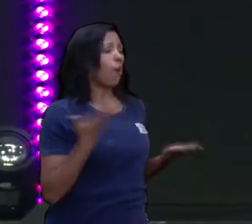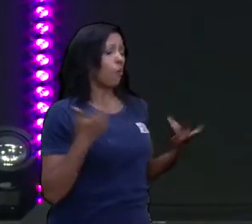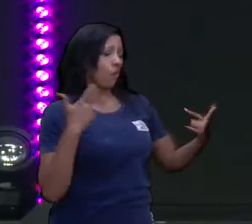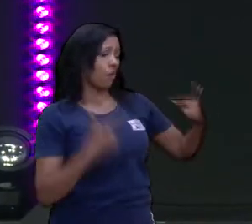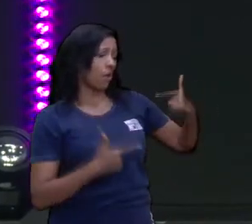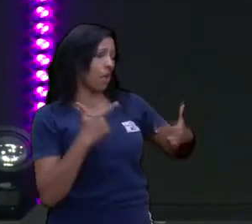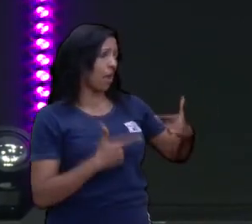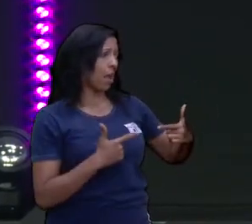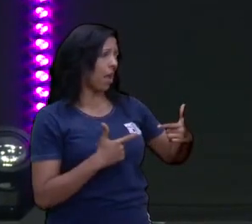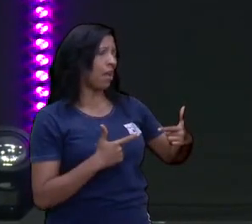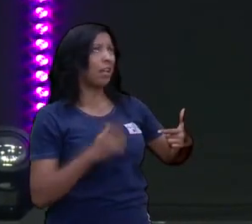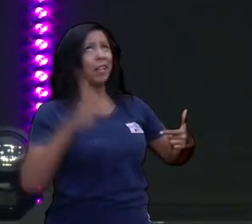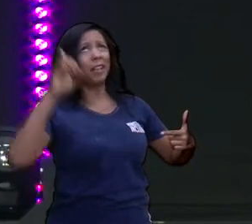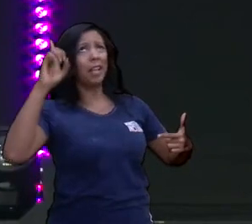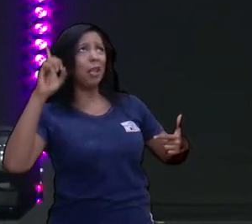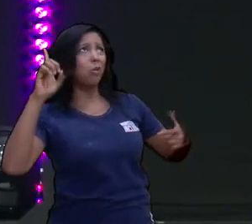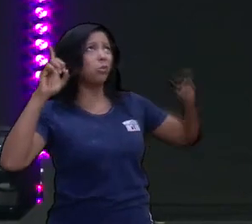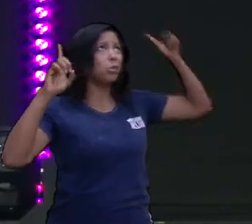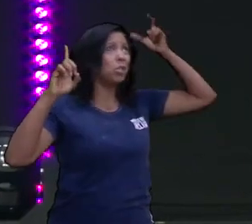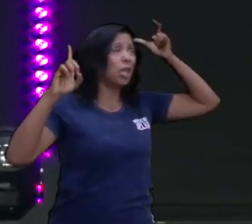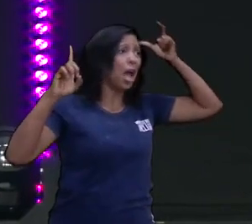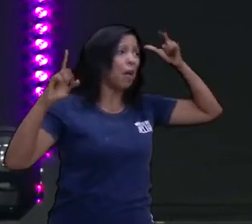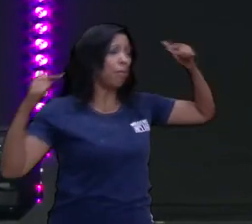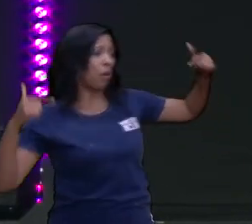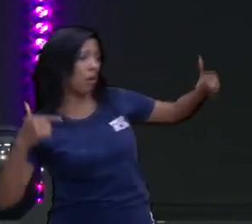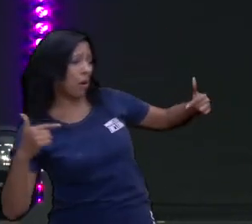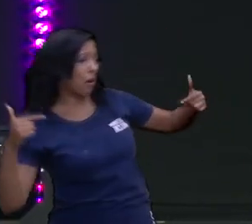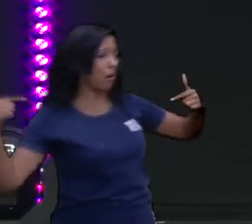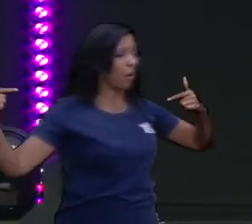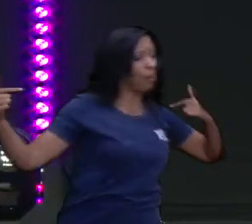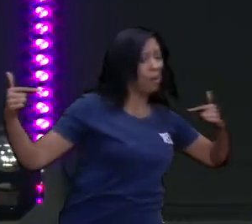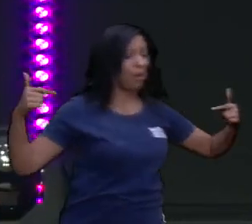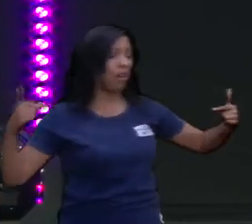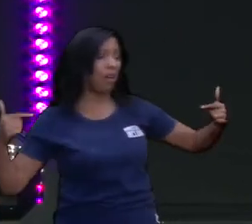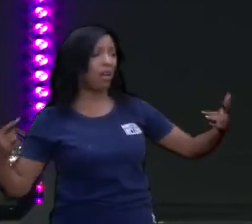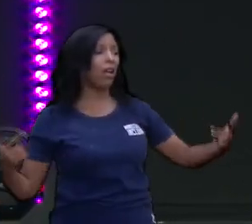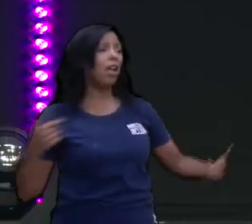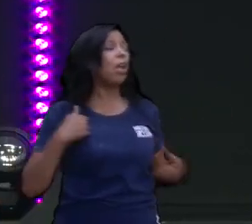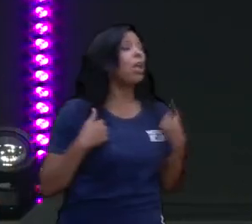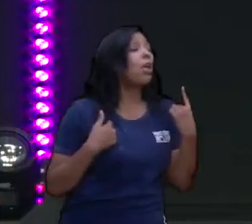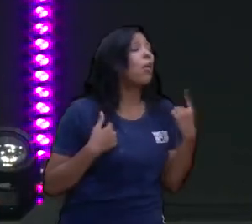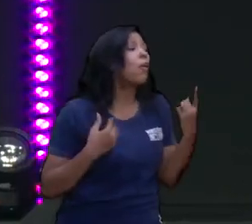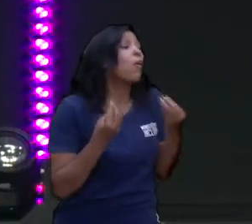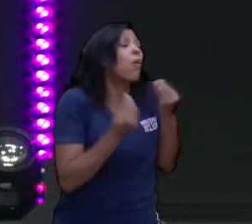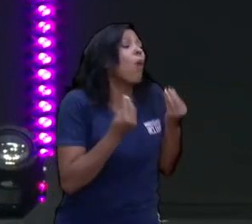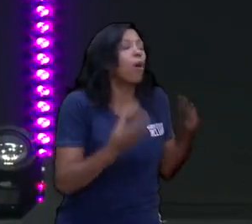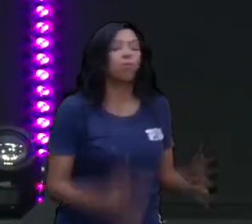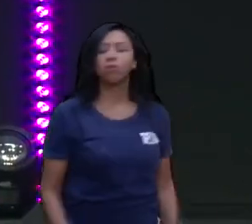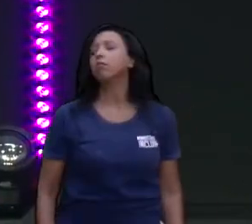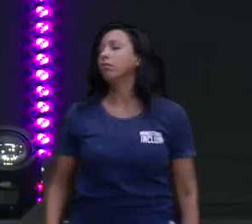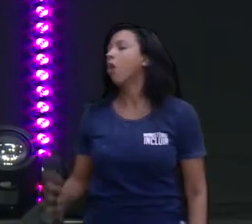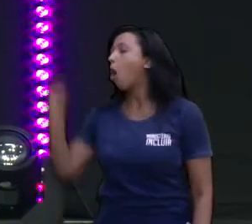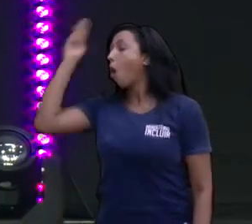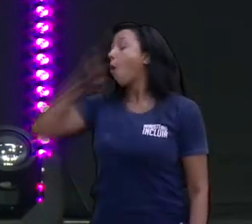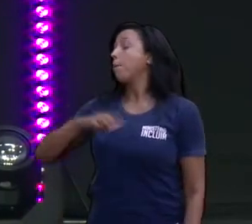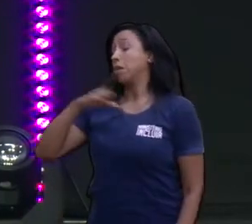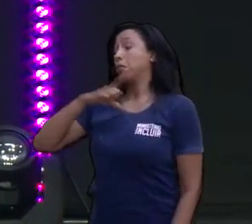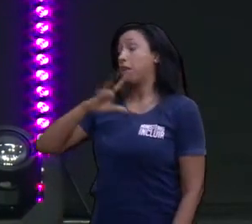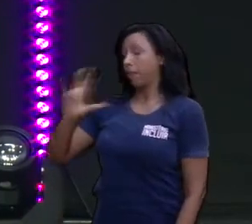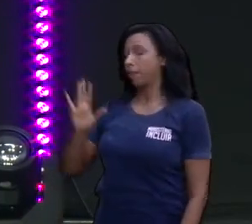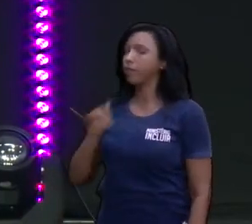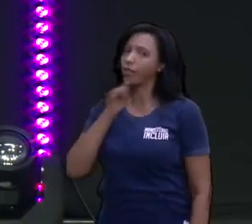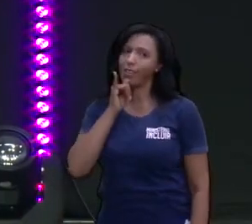vida e como é que eu fico por quê que o mal existe ainda ao não existe na